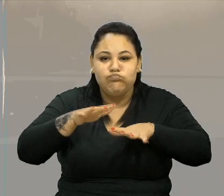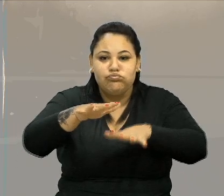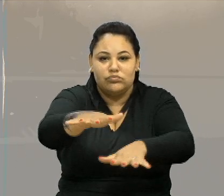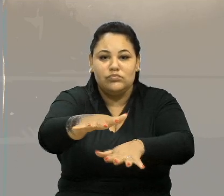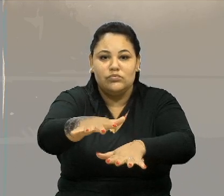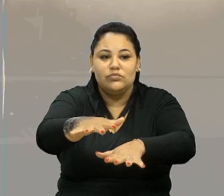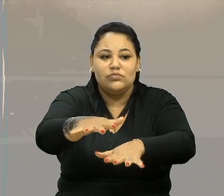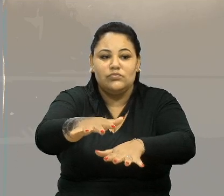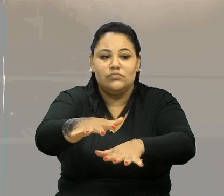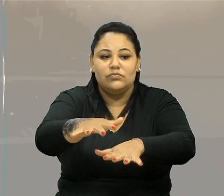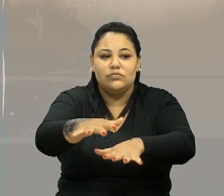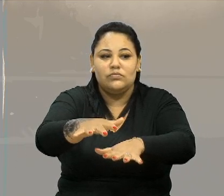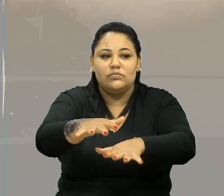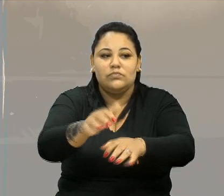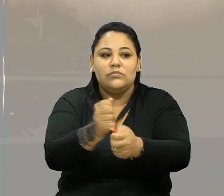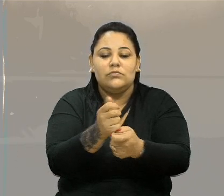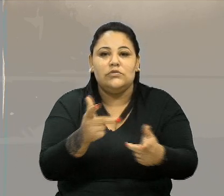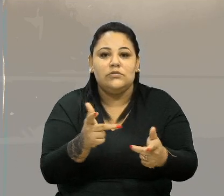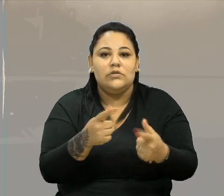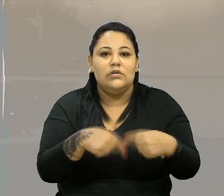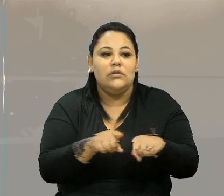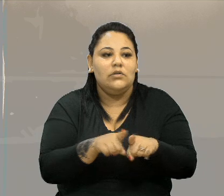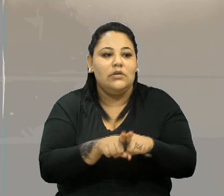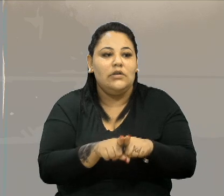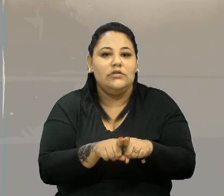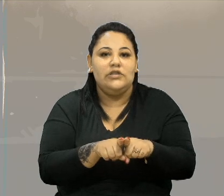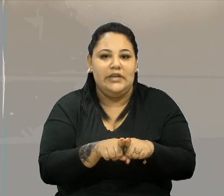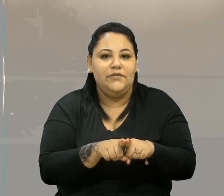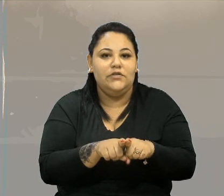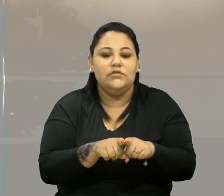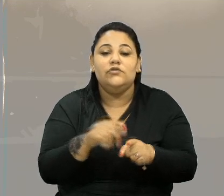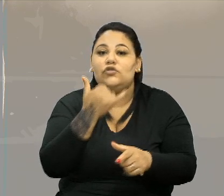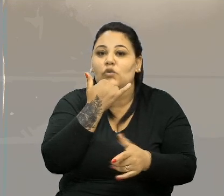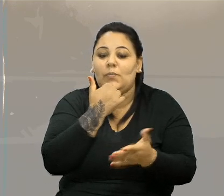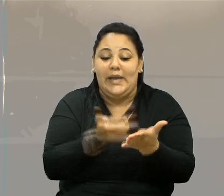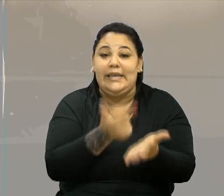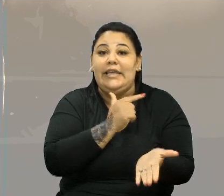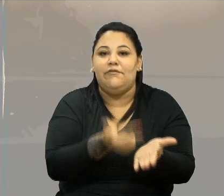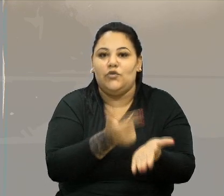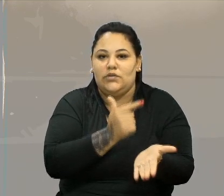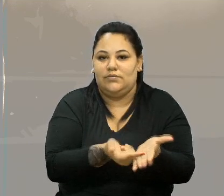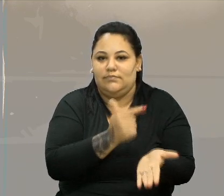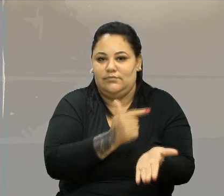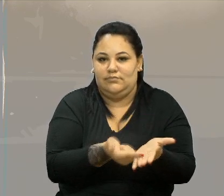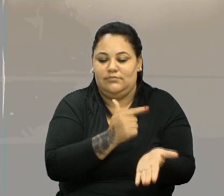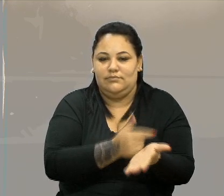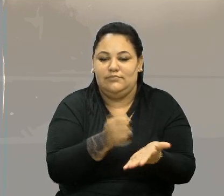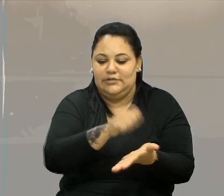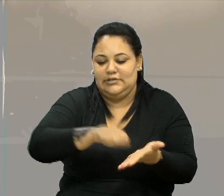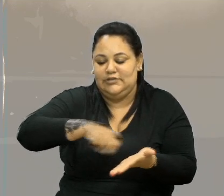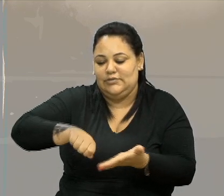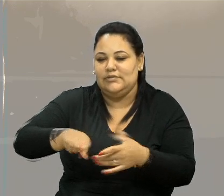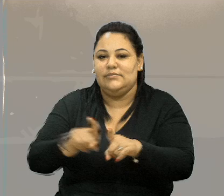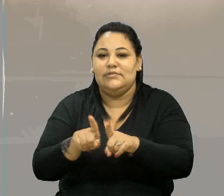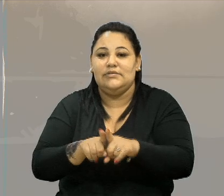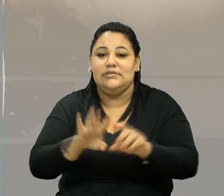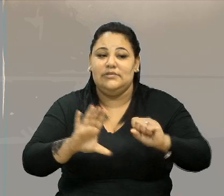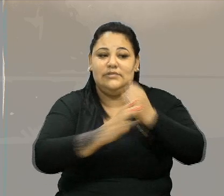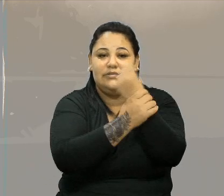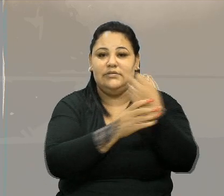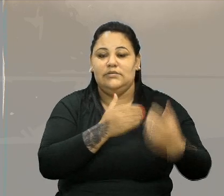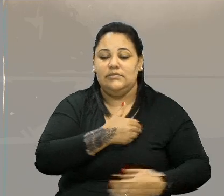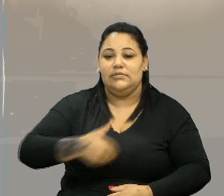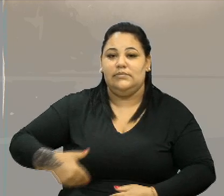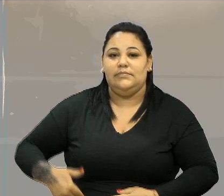produtos perigosos, breve histórico da Academia da Polícia Militar, motorista 100%, a segurança pública em Caxias